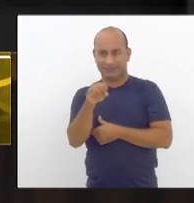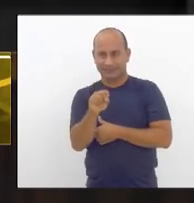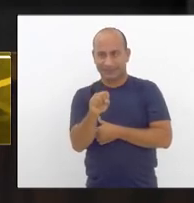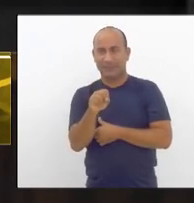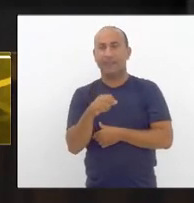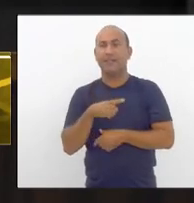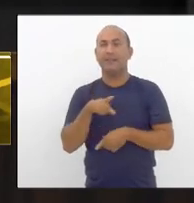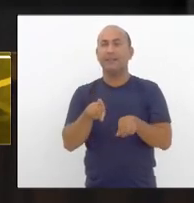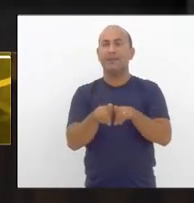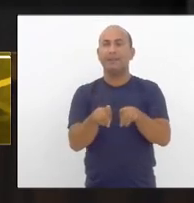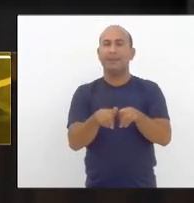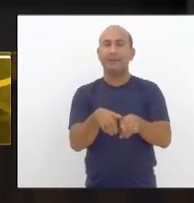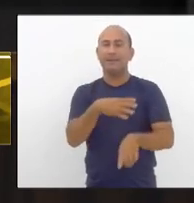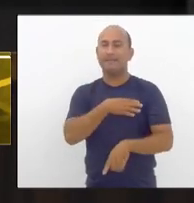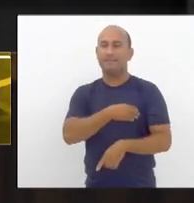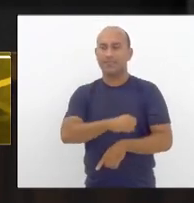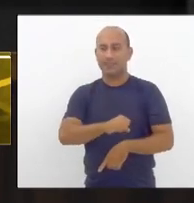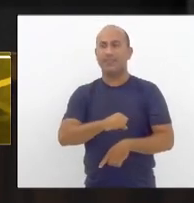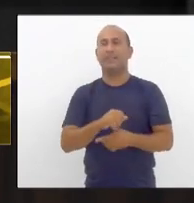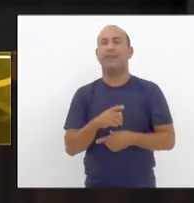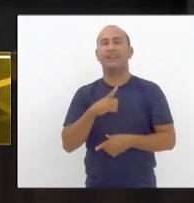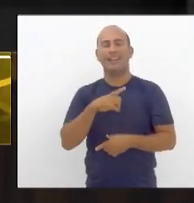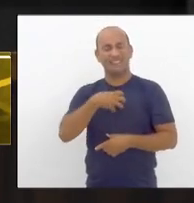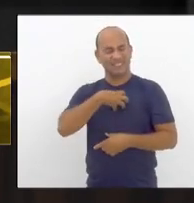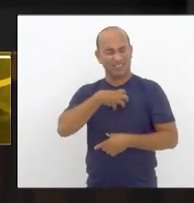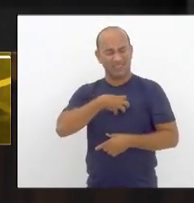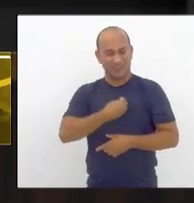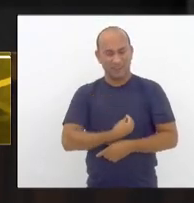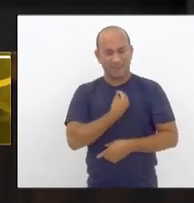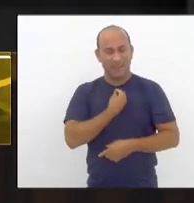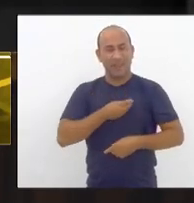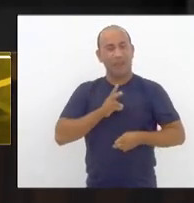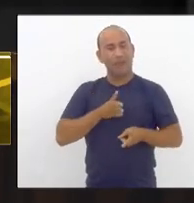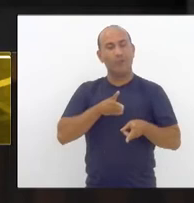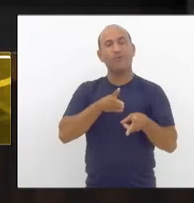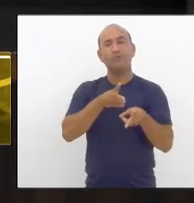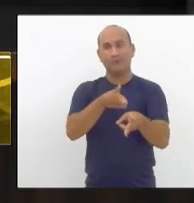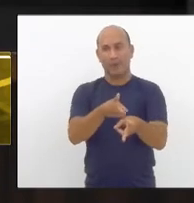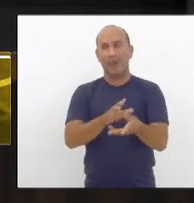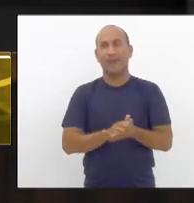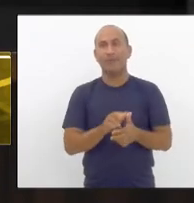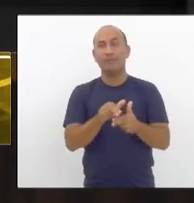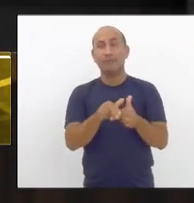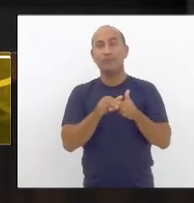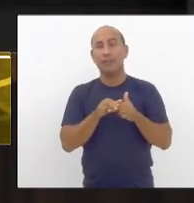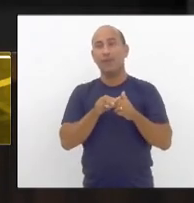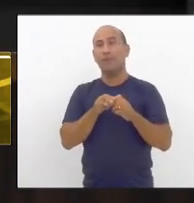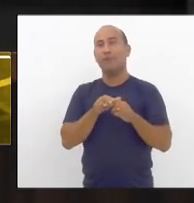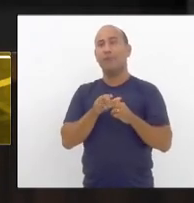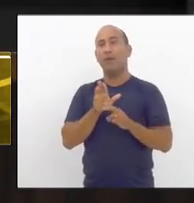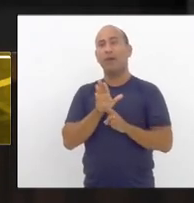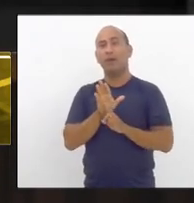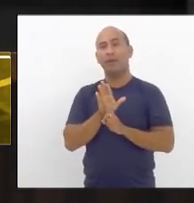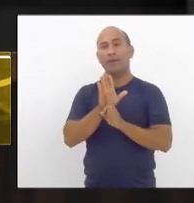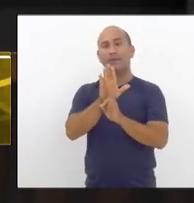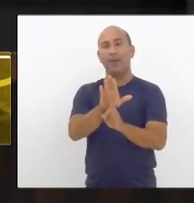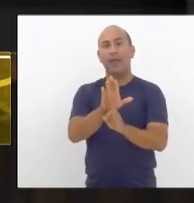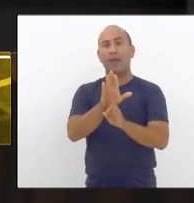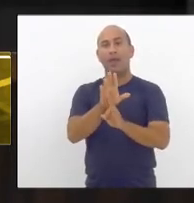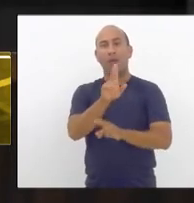querida a cada dia mais sentido a Vida Diante de sua representatividade do povo do Rio de